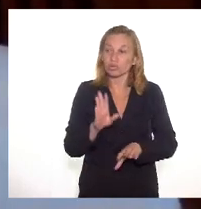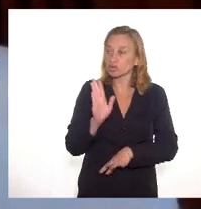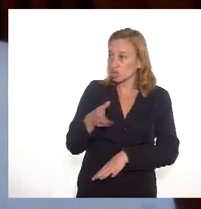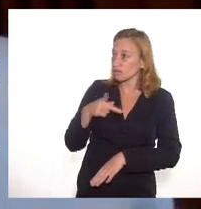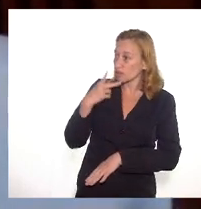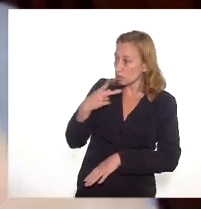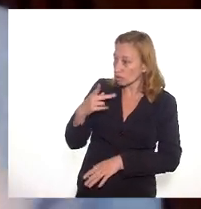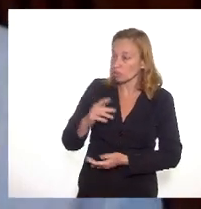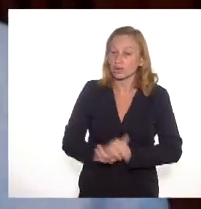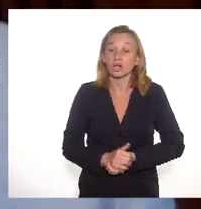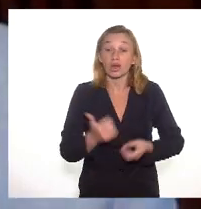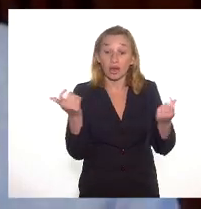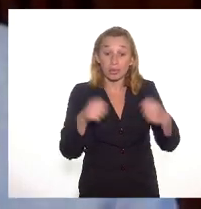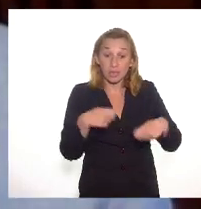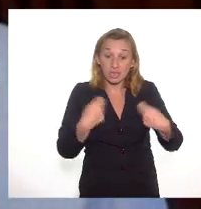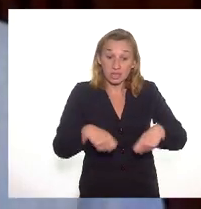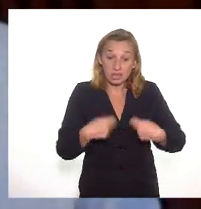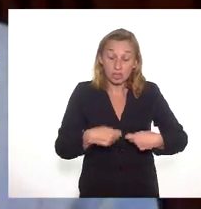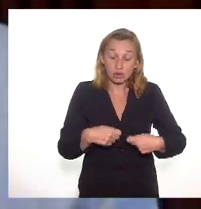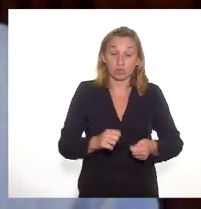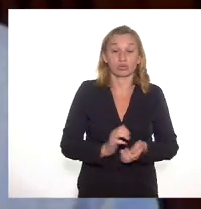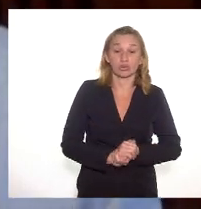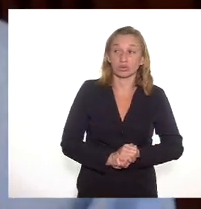de dizer. É preciso